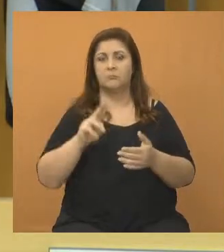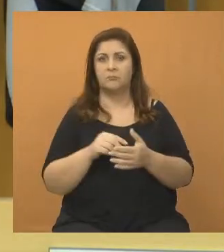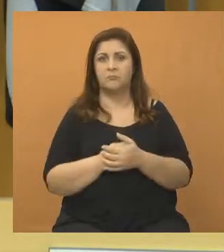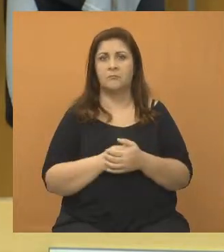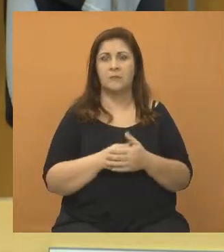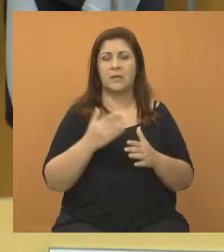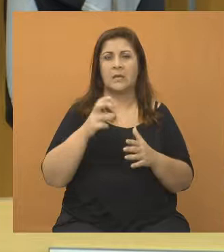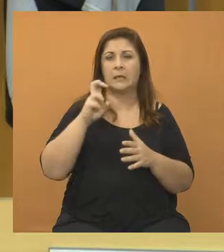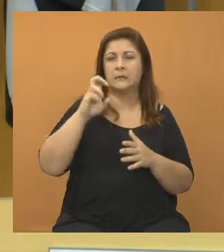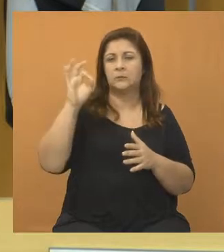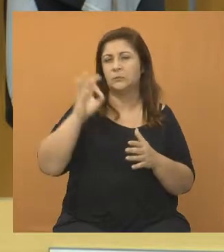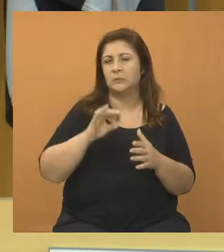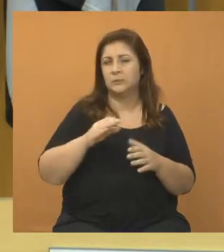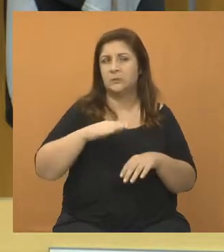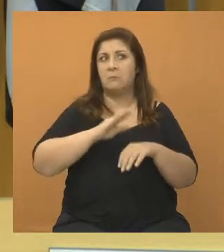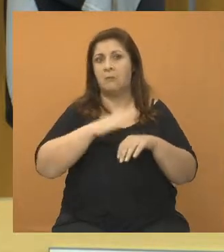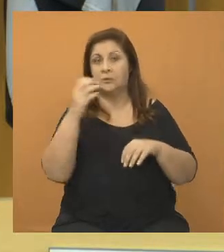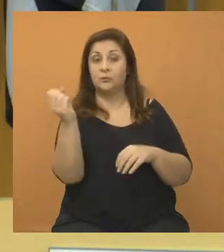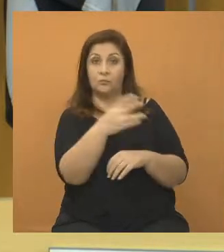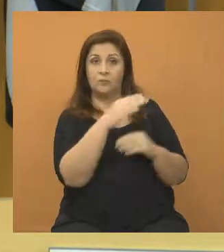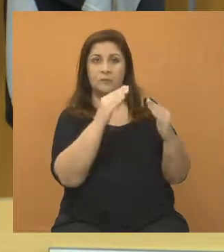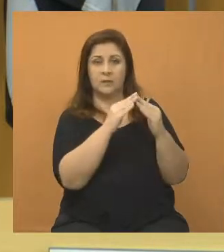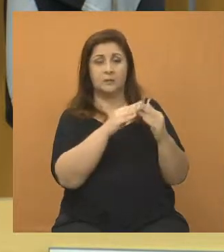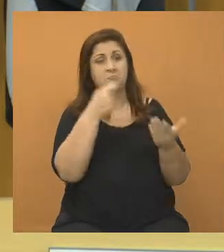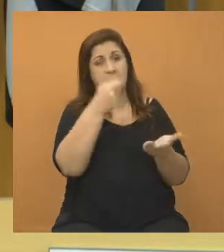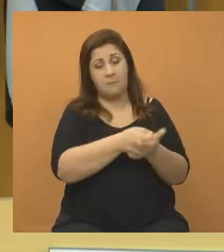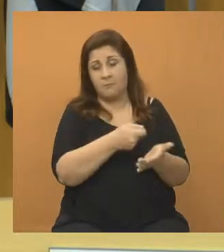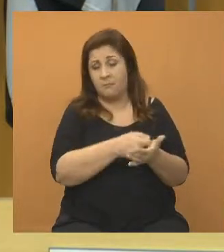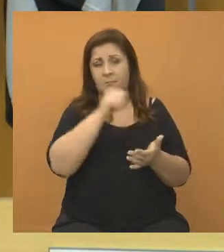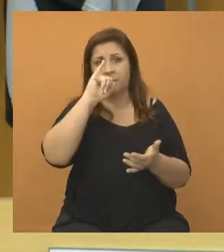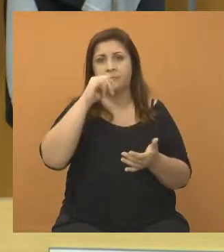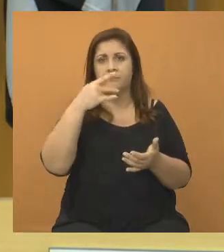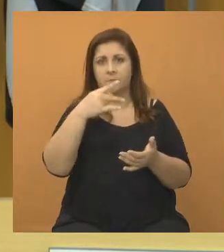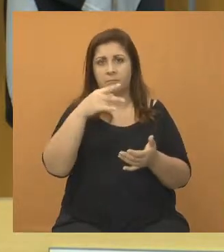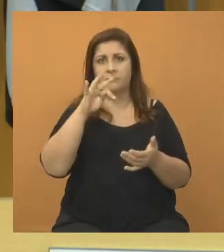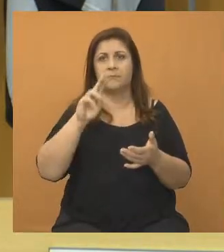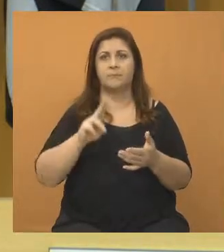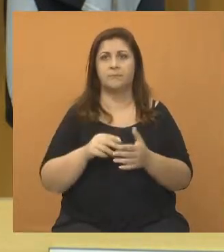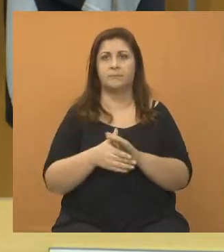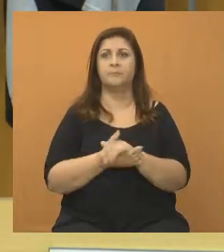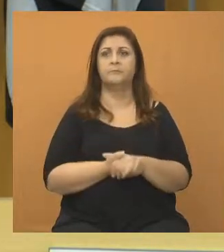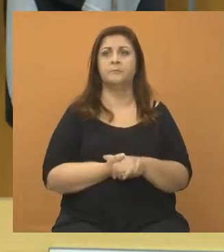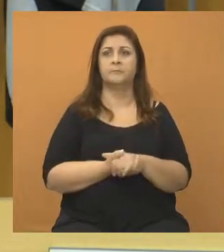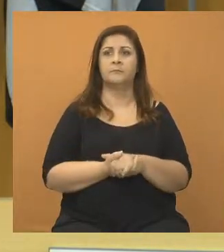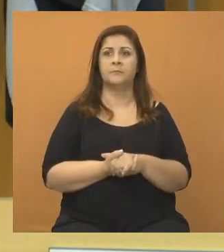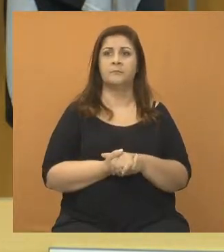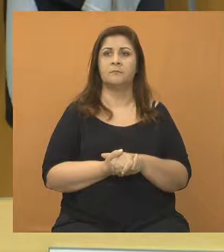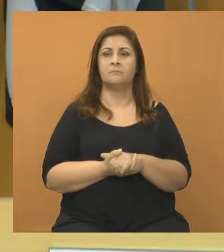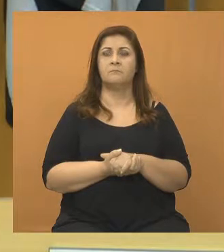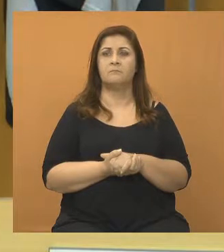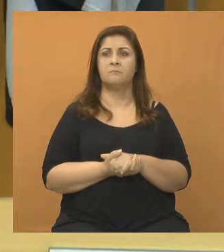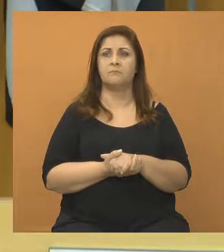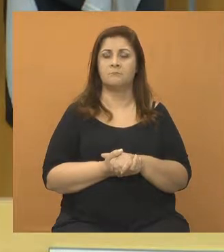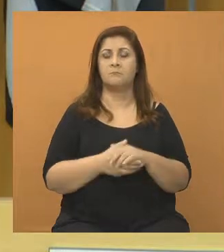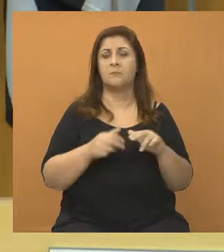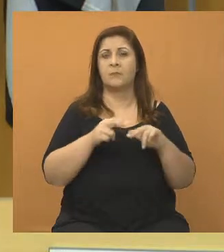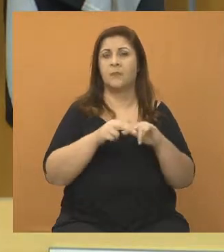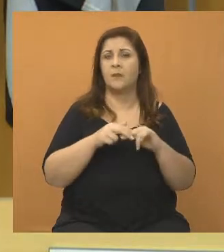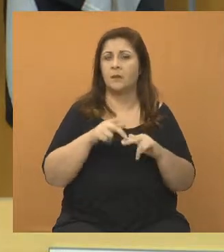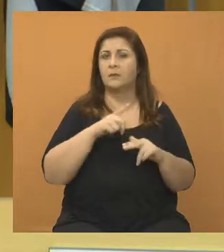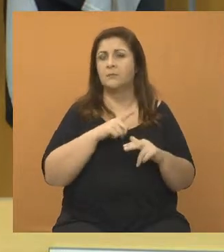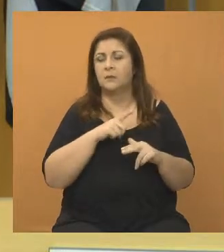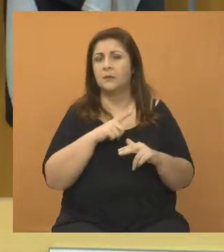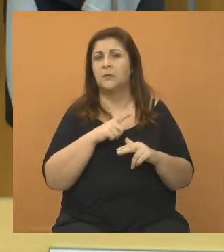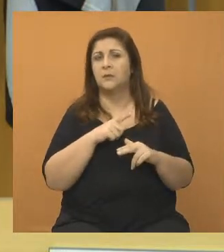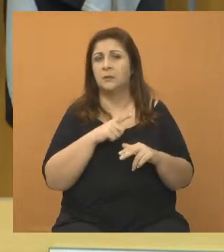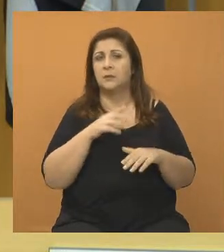vezes 4%. Então, essa expansão acaba recuperando essas perdas. Então, por isso que tem até um